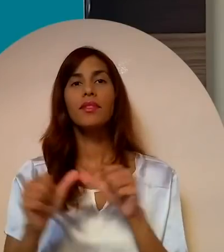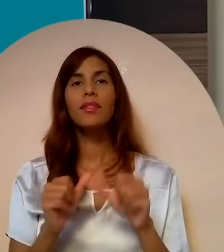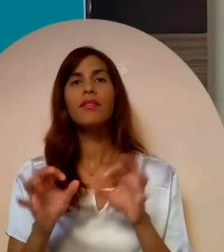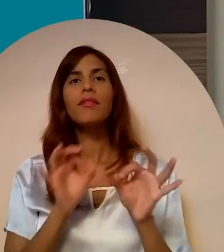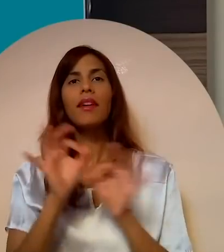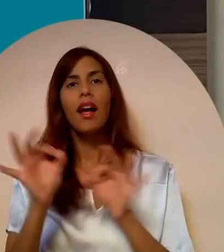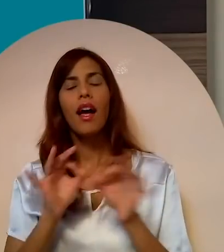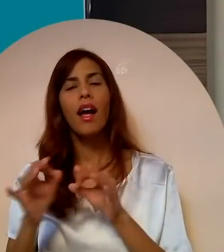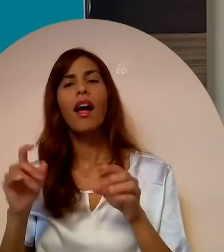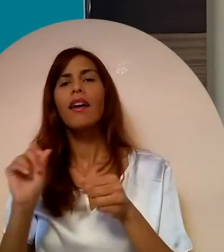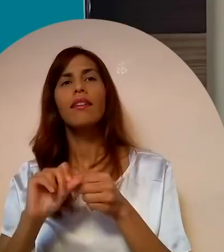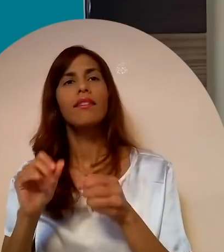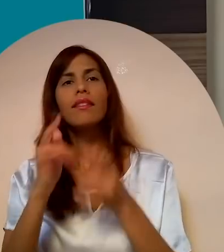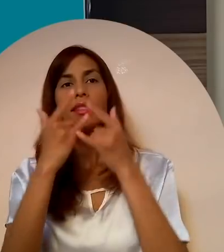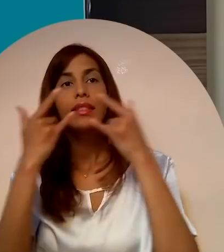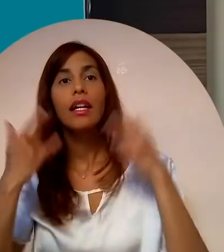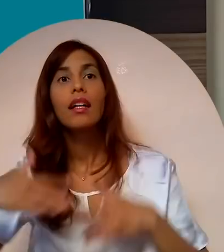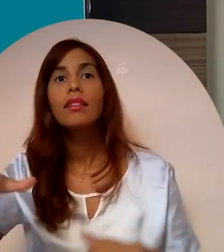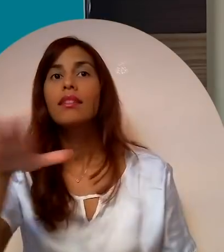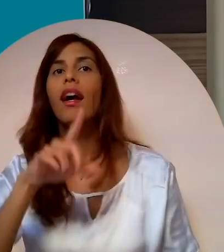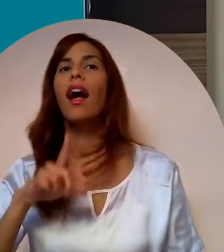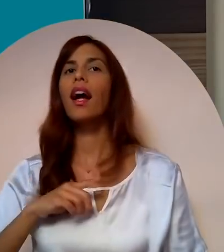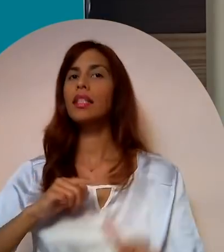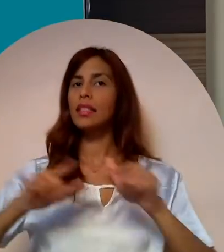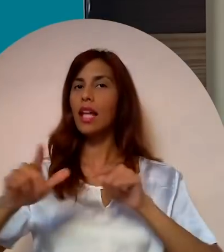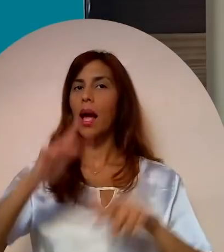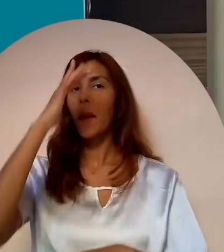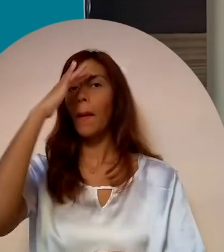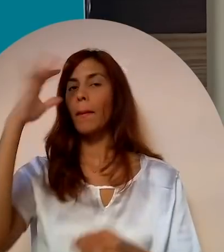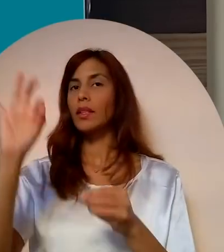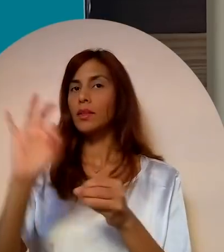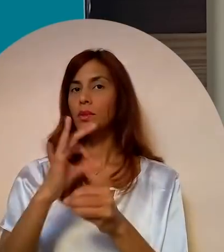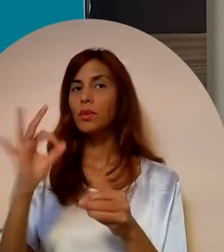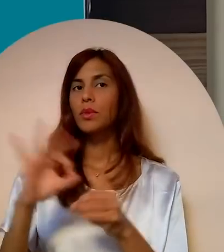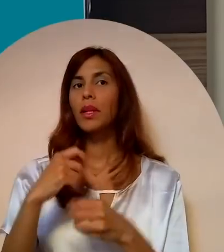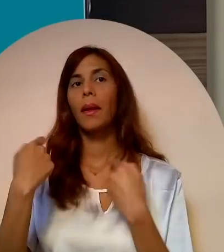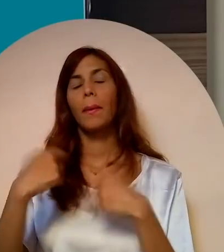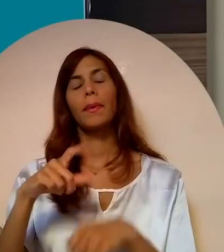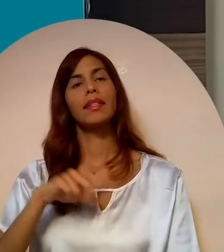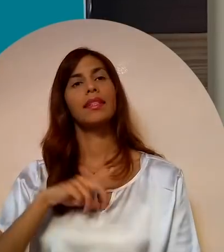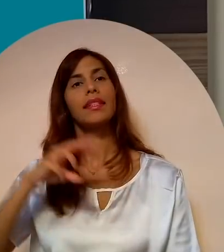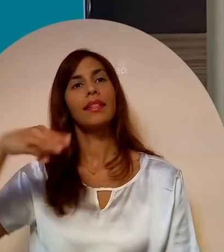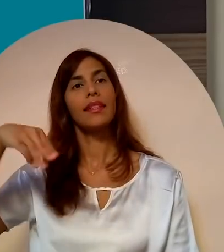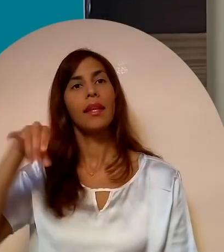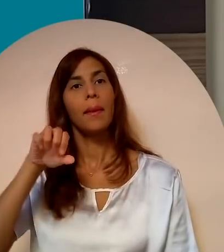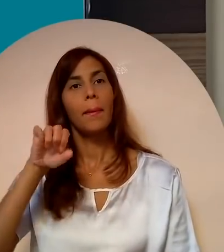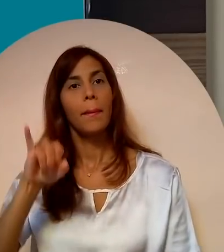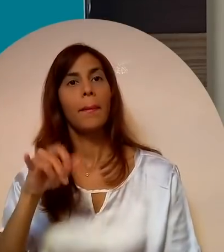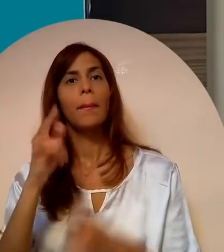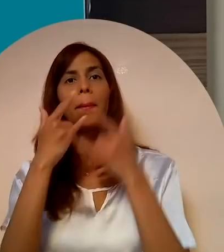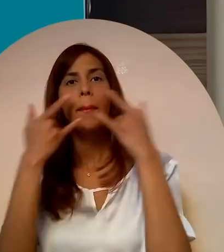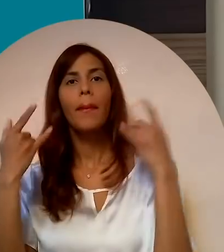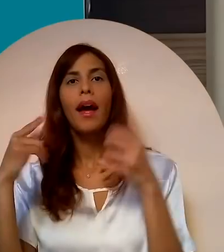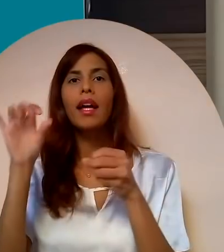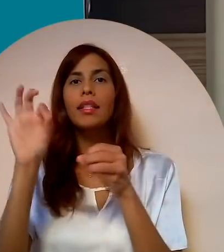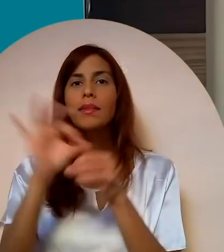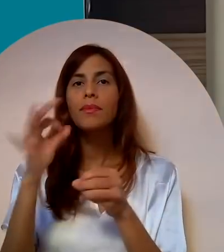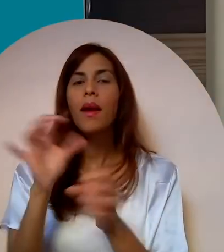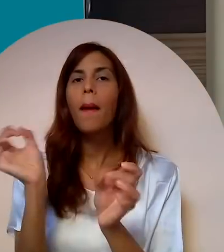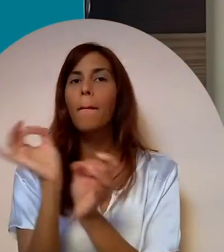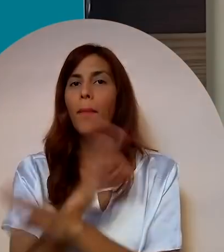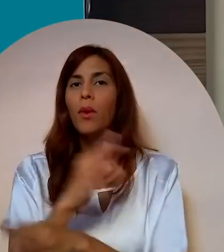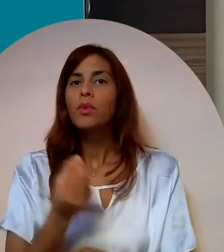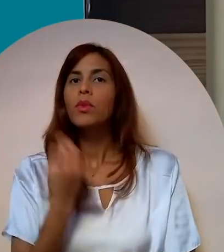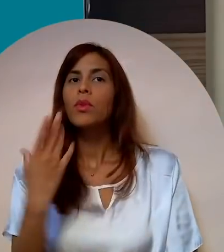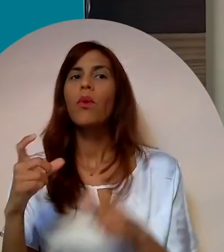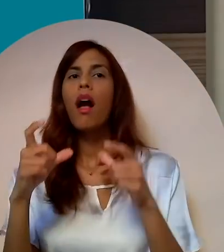Instituto Transformar coordena o projeto Máscara para Todos e, através dele, realiza a contratação de costureiras por MEI e a